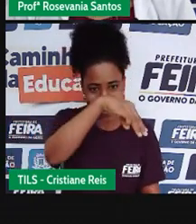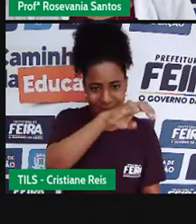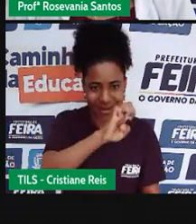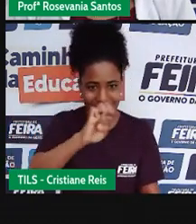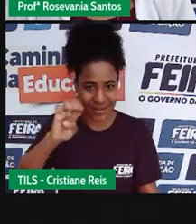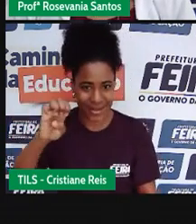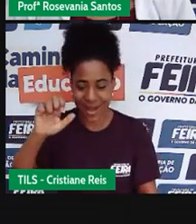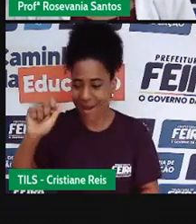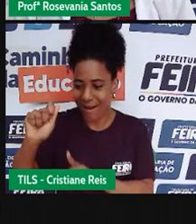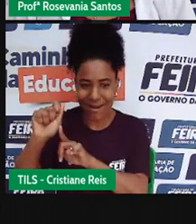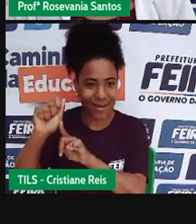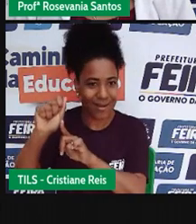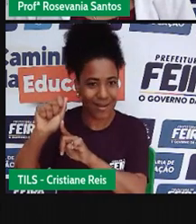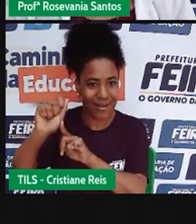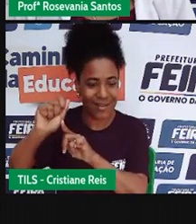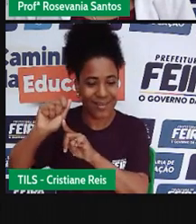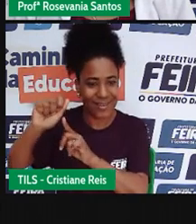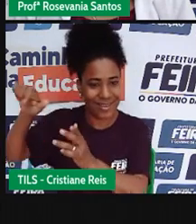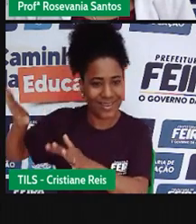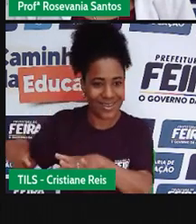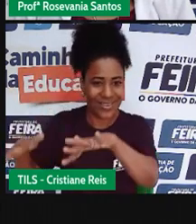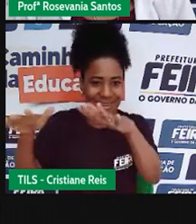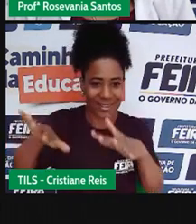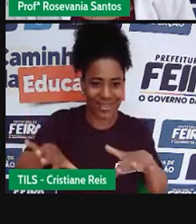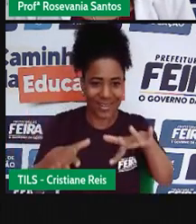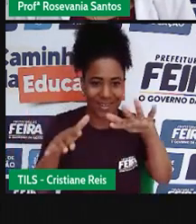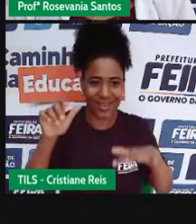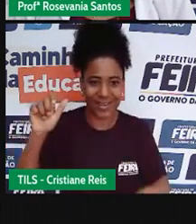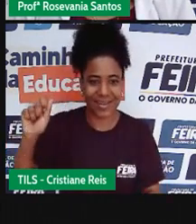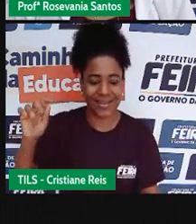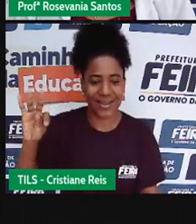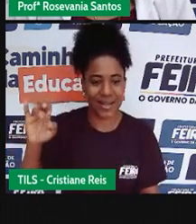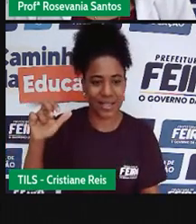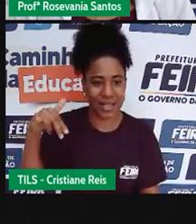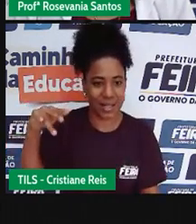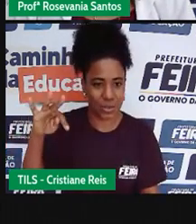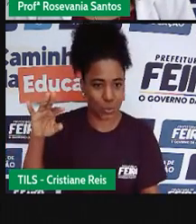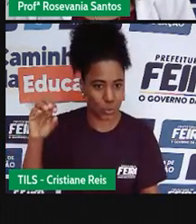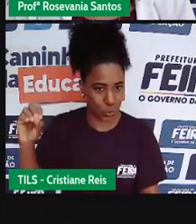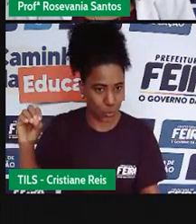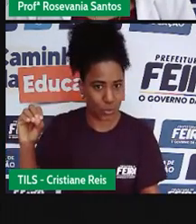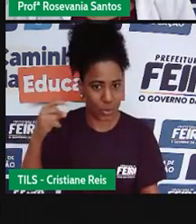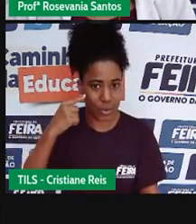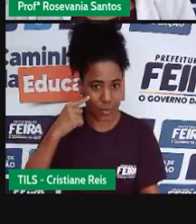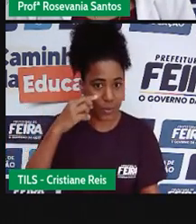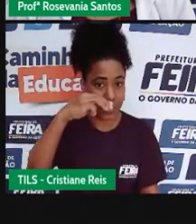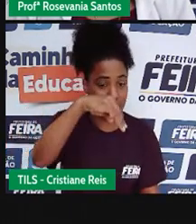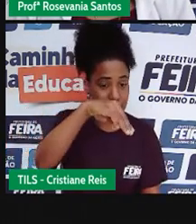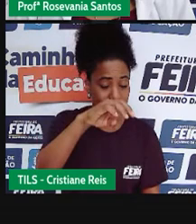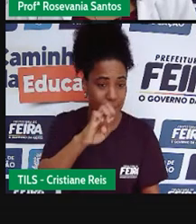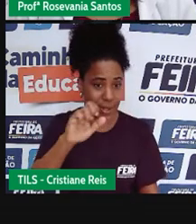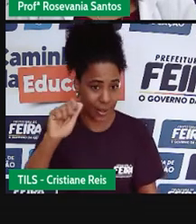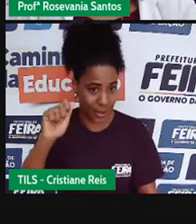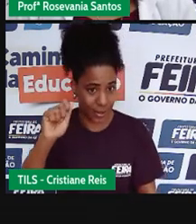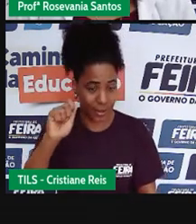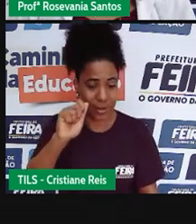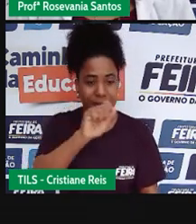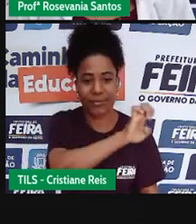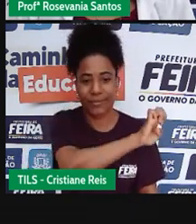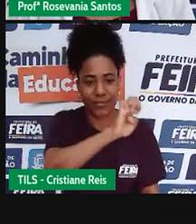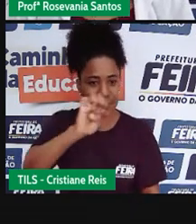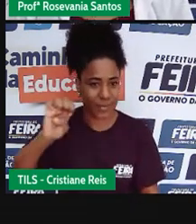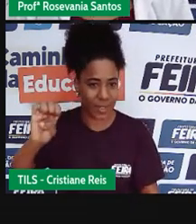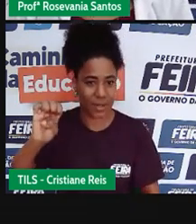letra A. Massa equatorial Atlântica, que vai estar influenciando aqui essa região e jogando, né, parte dessa umidade aqui